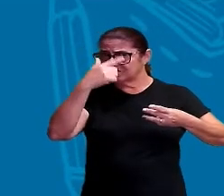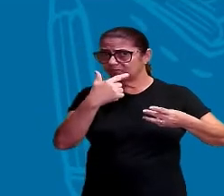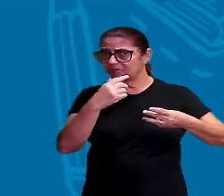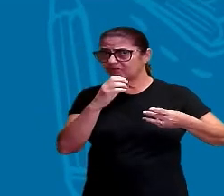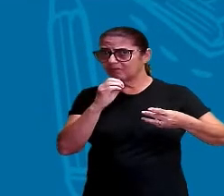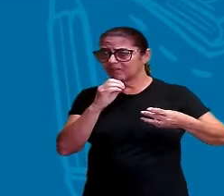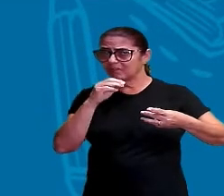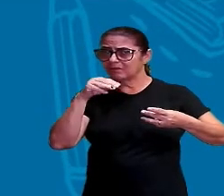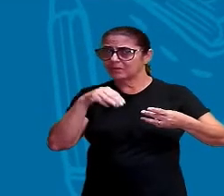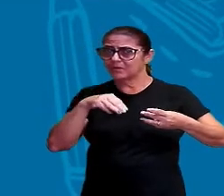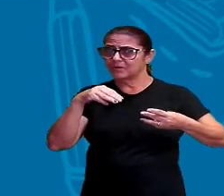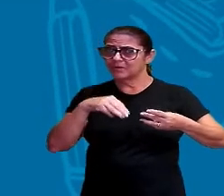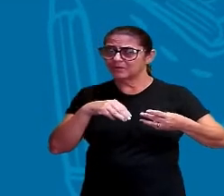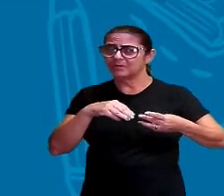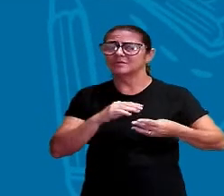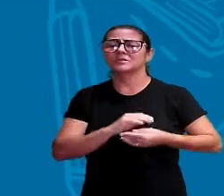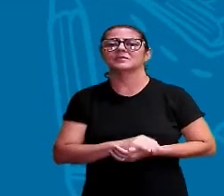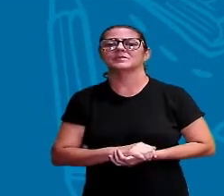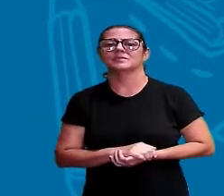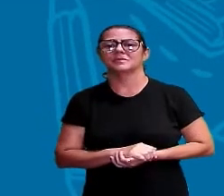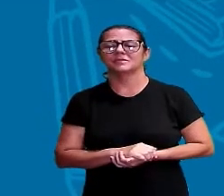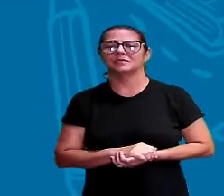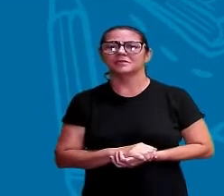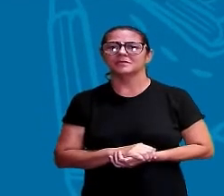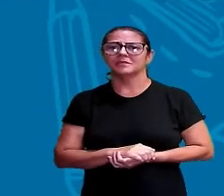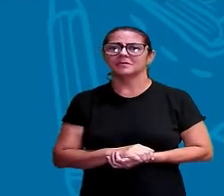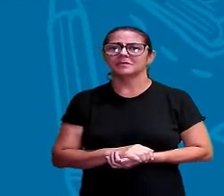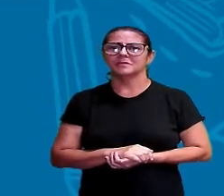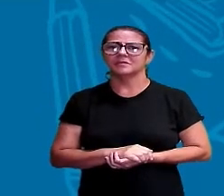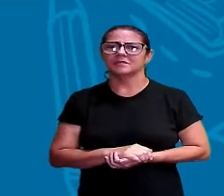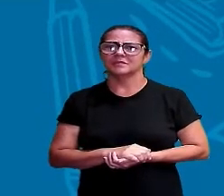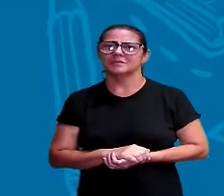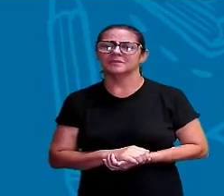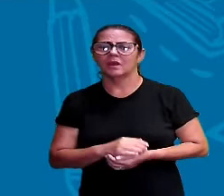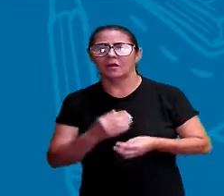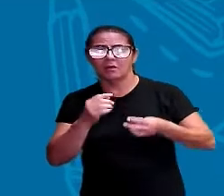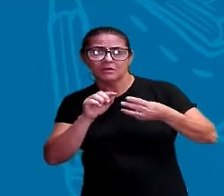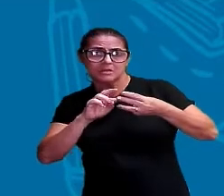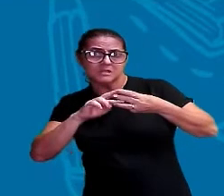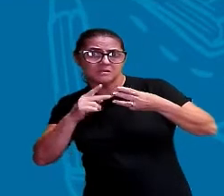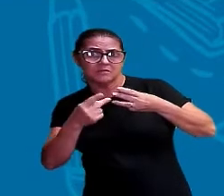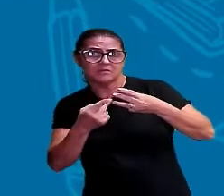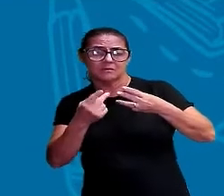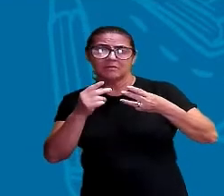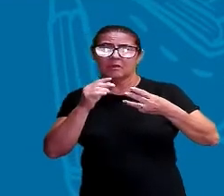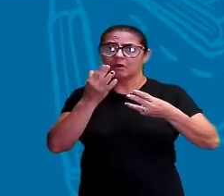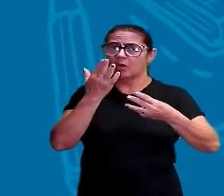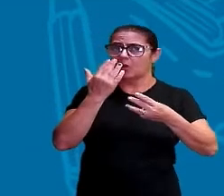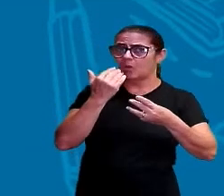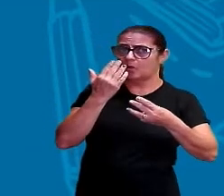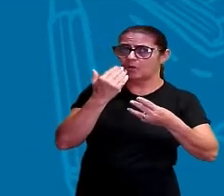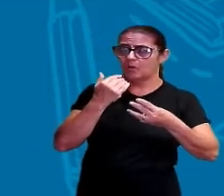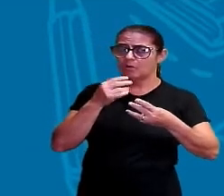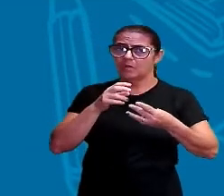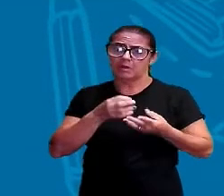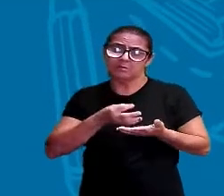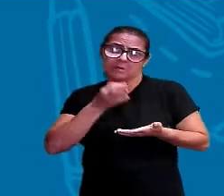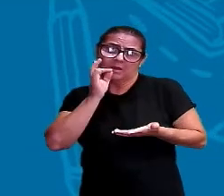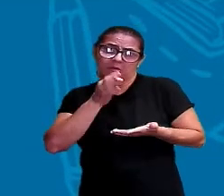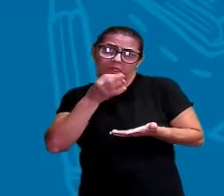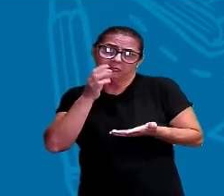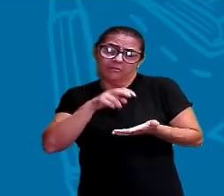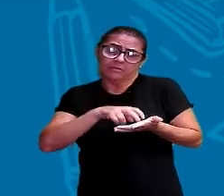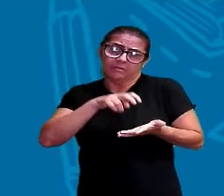Tá? Sentido aí, have lunch. Acompanhado da palavra lunch, dinner, breakfast, que são relativos a café da manhã, almoço e